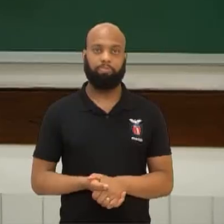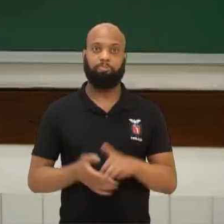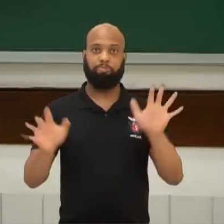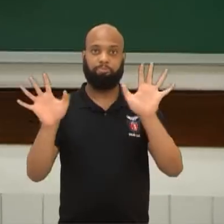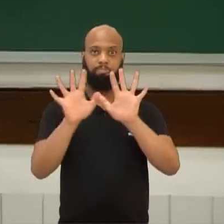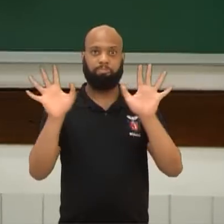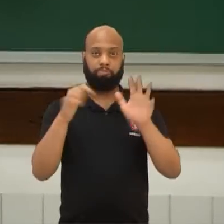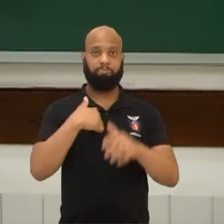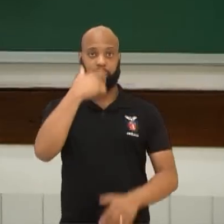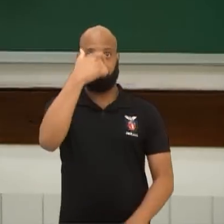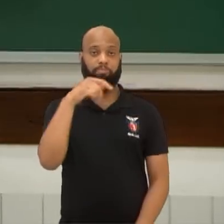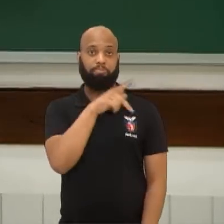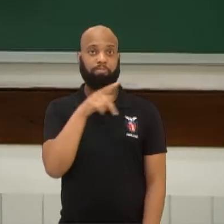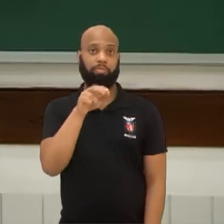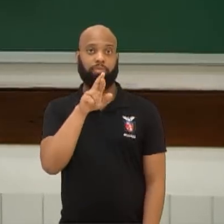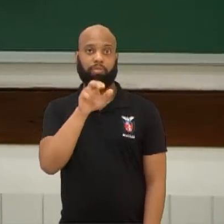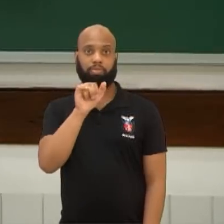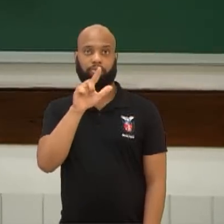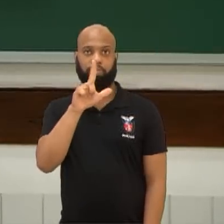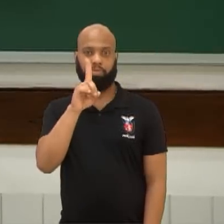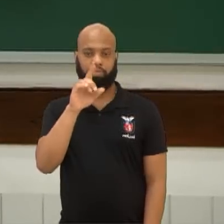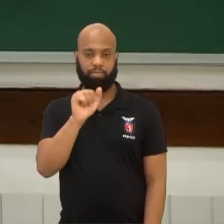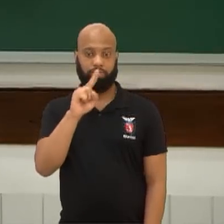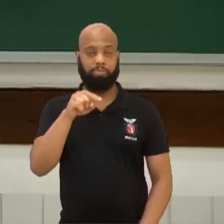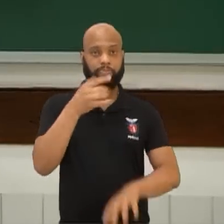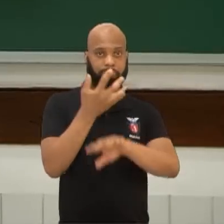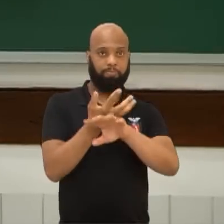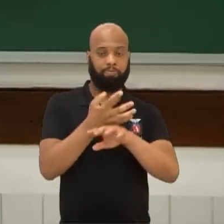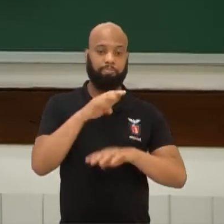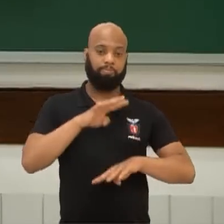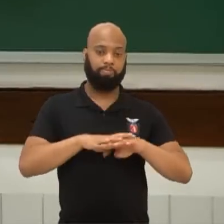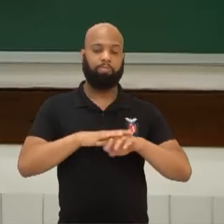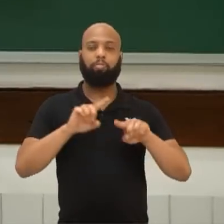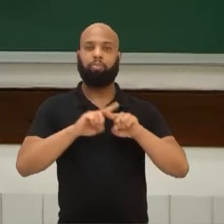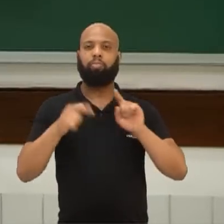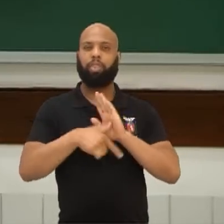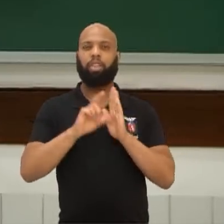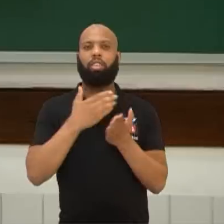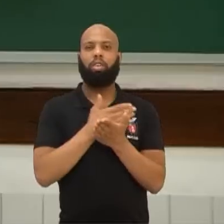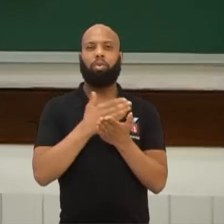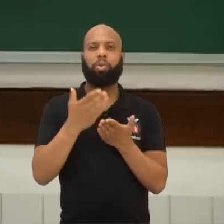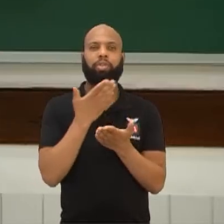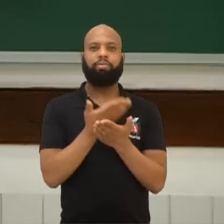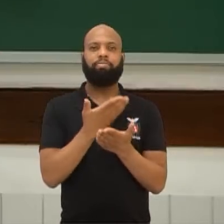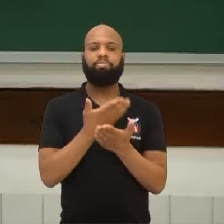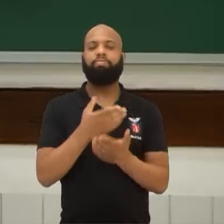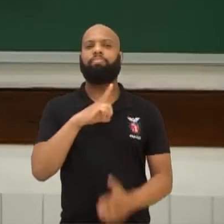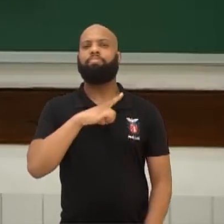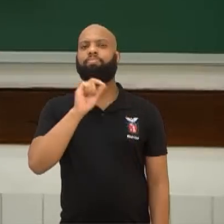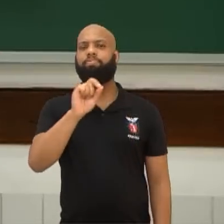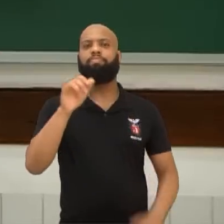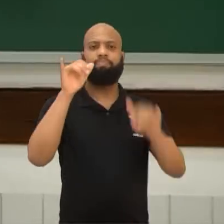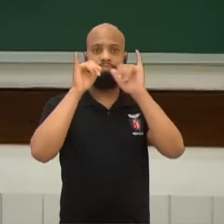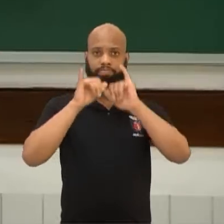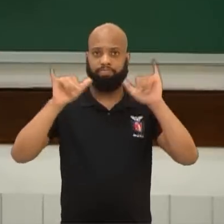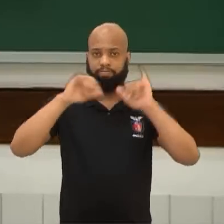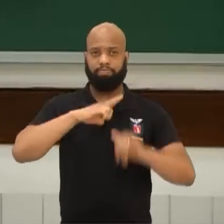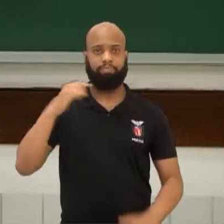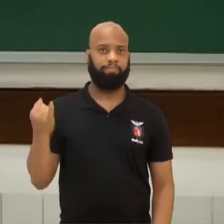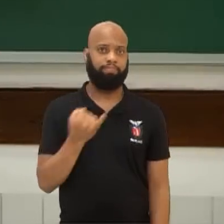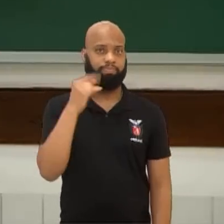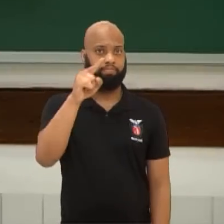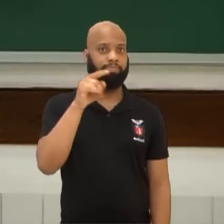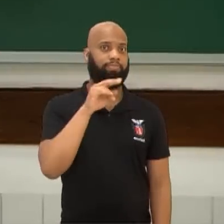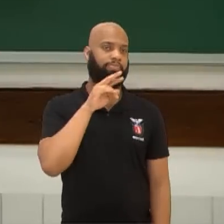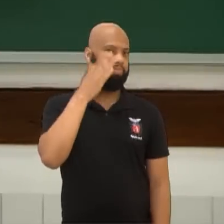Olá, gente, eu sou a professora Railda, de Matemática. Antes de nós darmos início à nossa aula, eu tenho alguns recadinhos super importantes